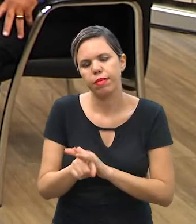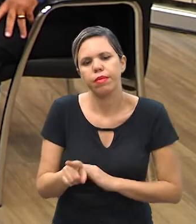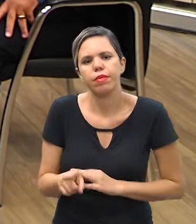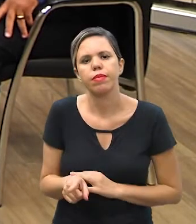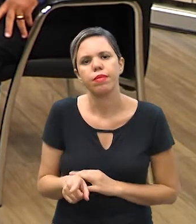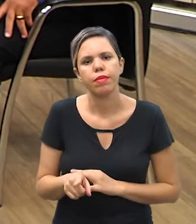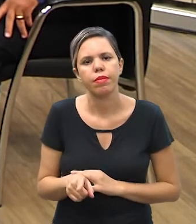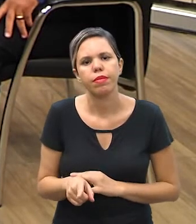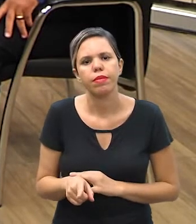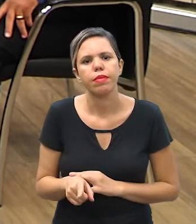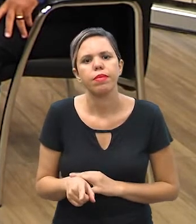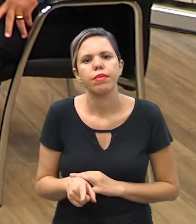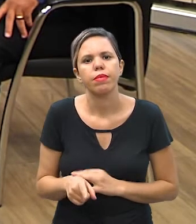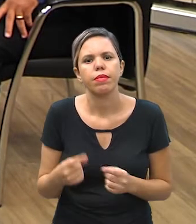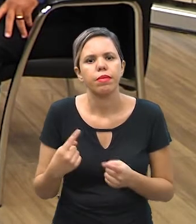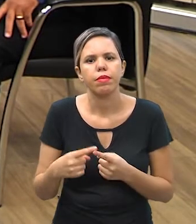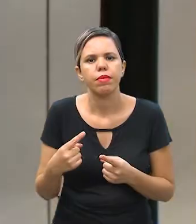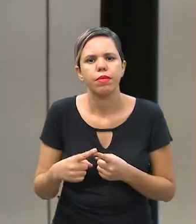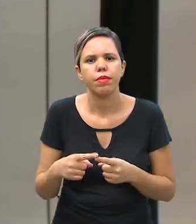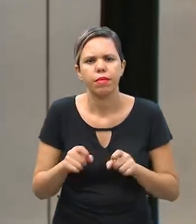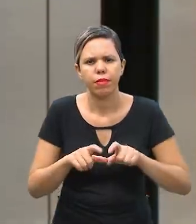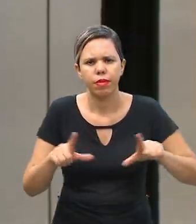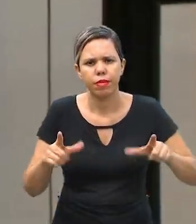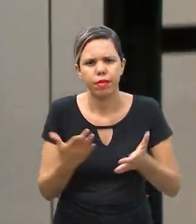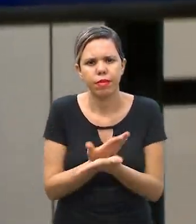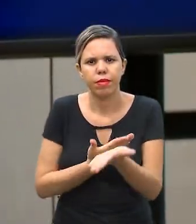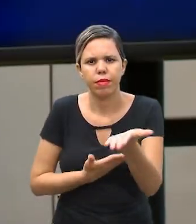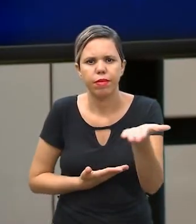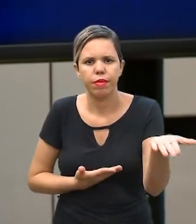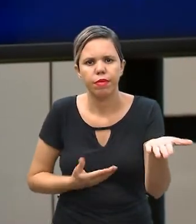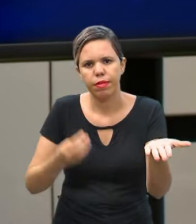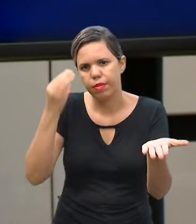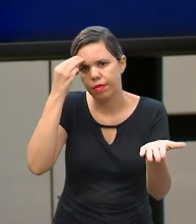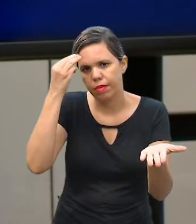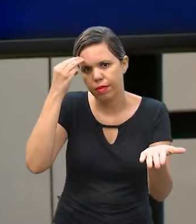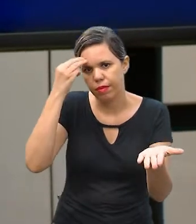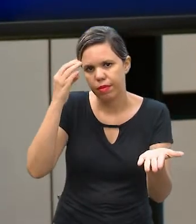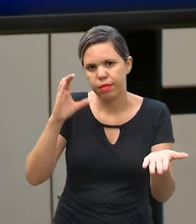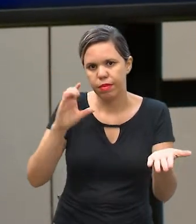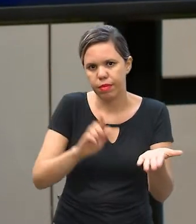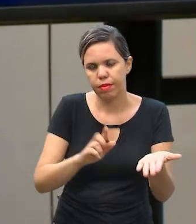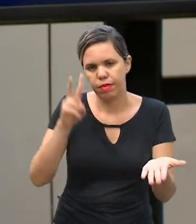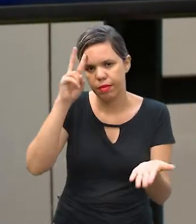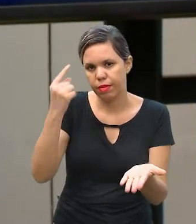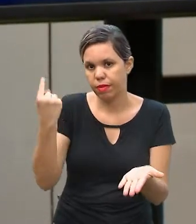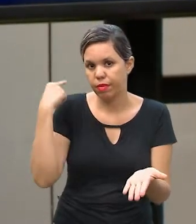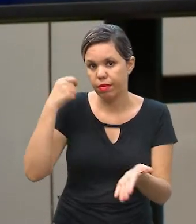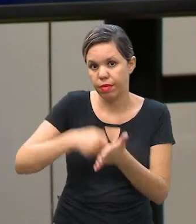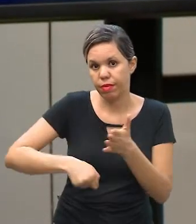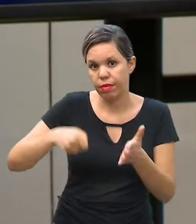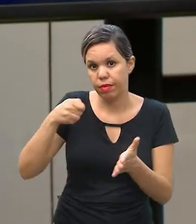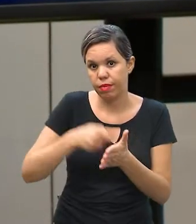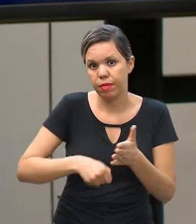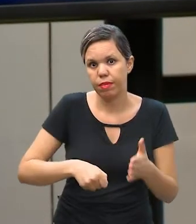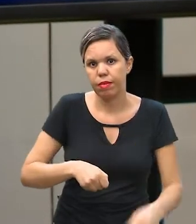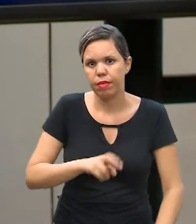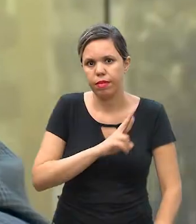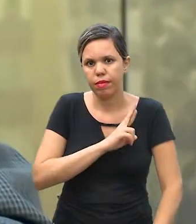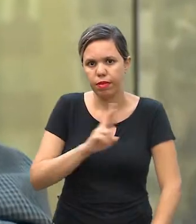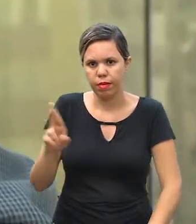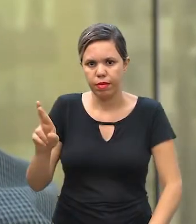o que está no colo do Gabriel Castro? E está em um livro aqui, ó, Memórias do Campo Grande, uma história de lutas e